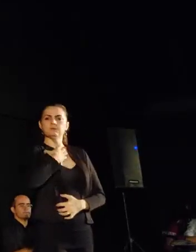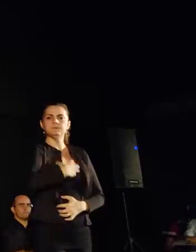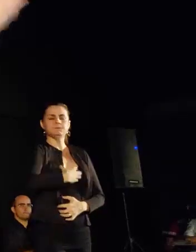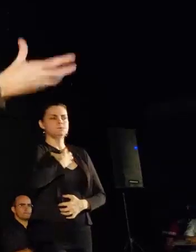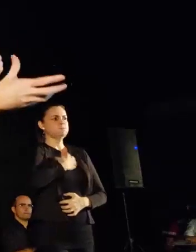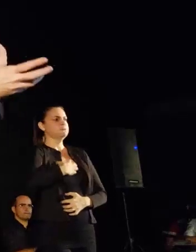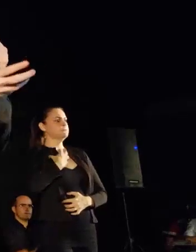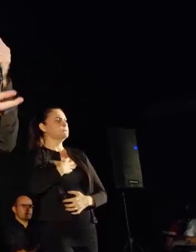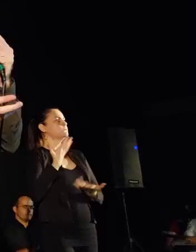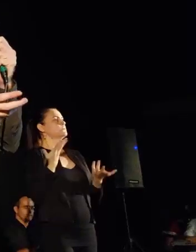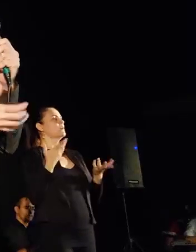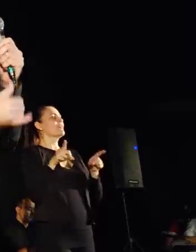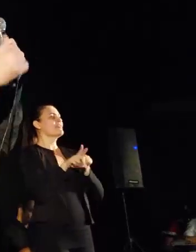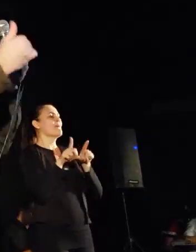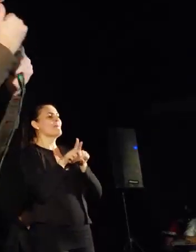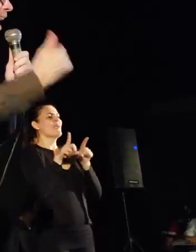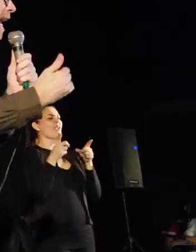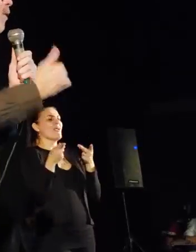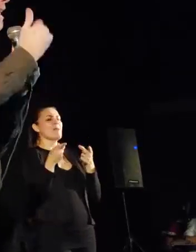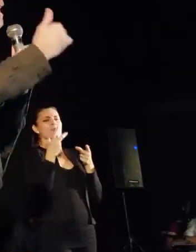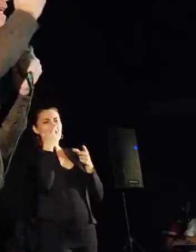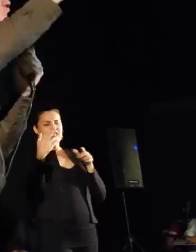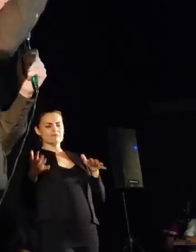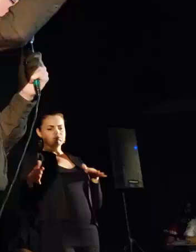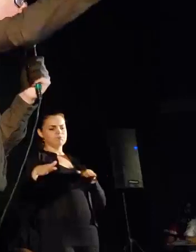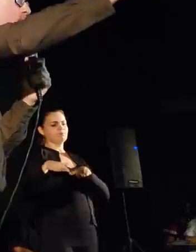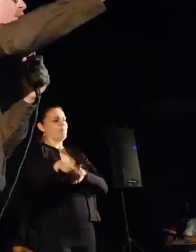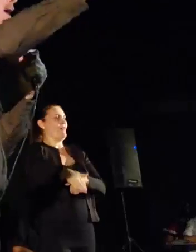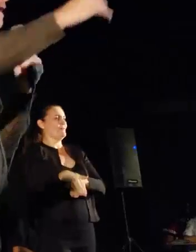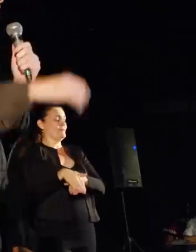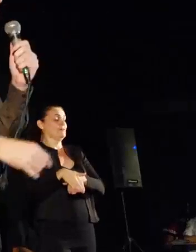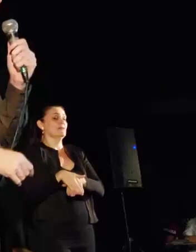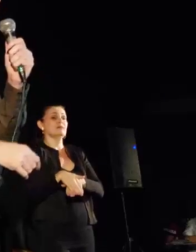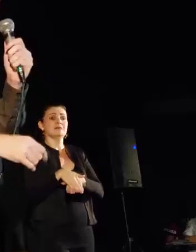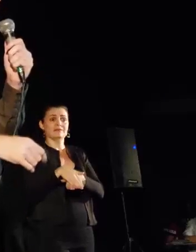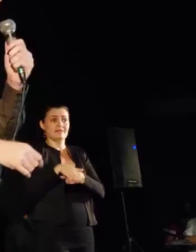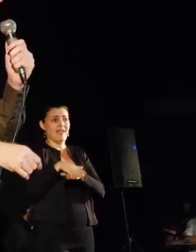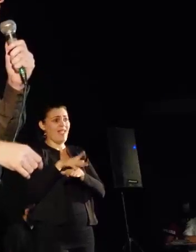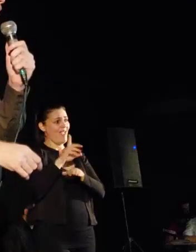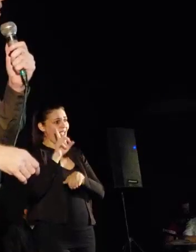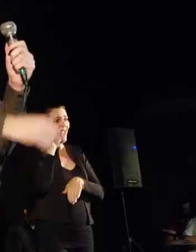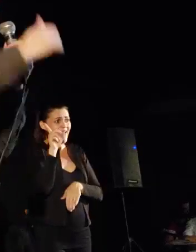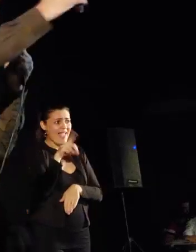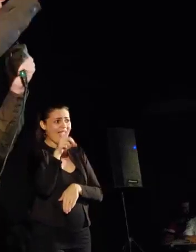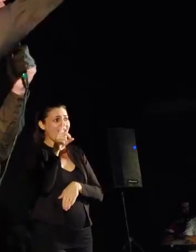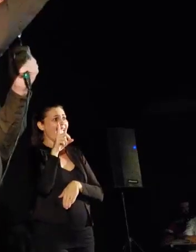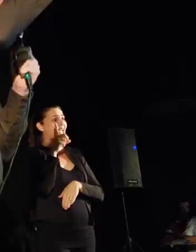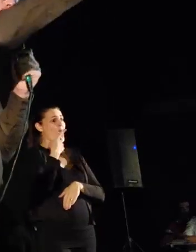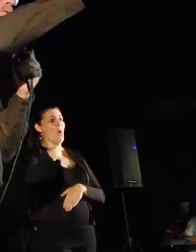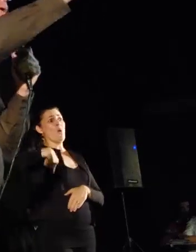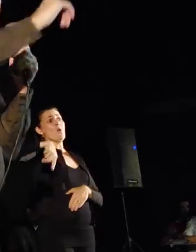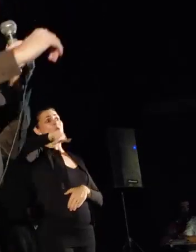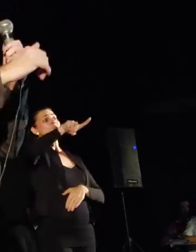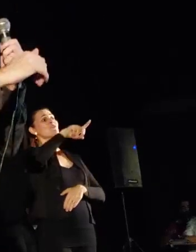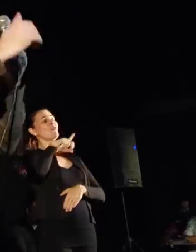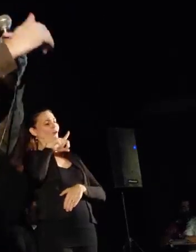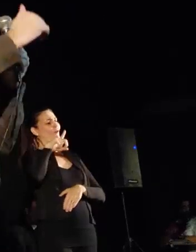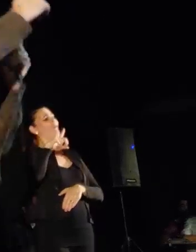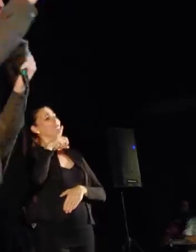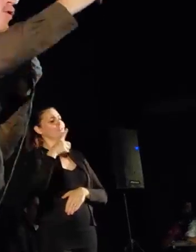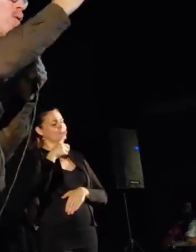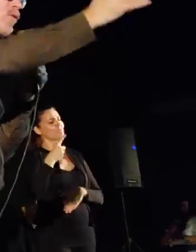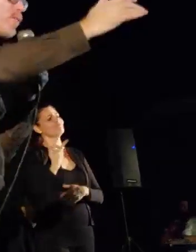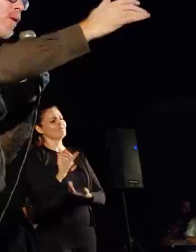produz insubordinação. Então é claro que isso é o que nos espera, certo? Esta situação é que nos espera,